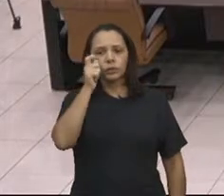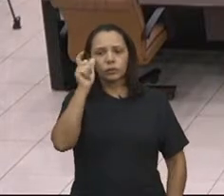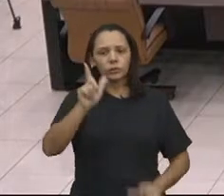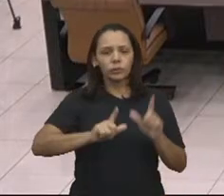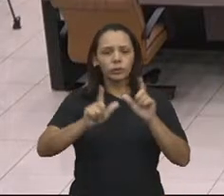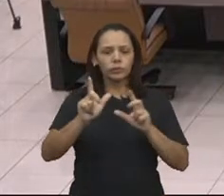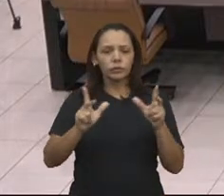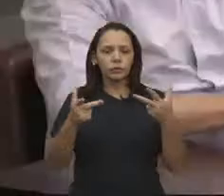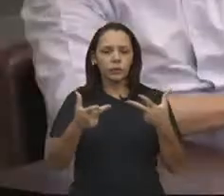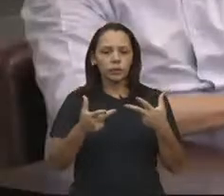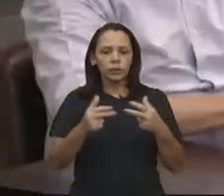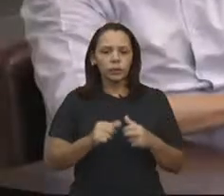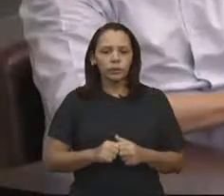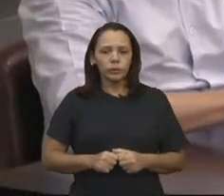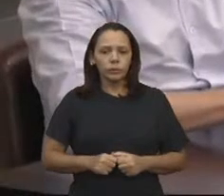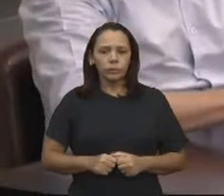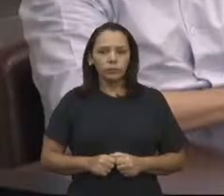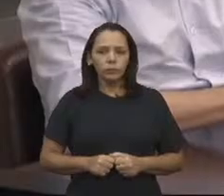Câmara.